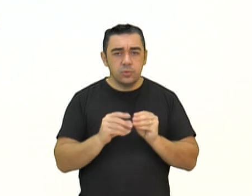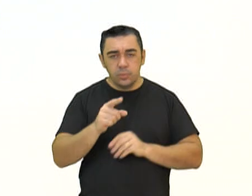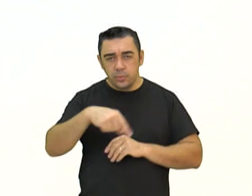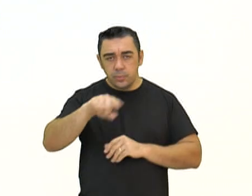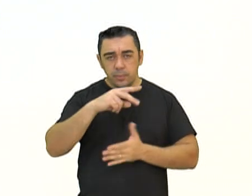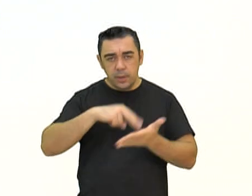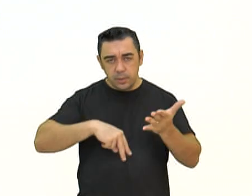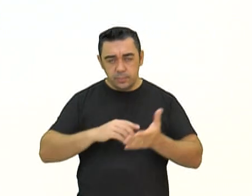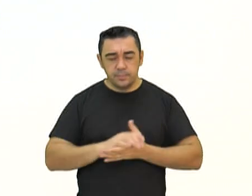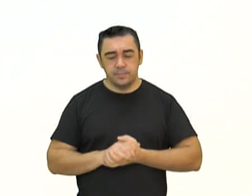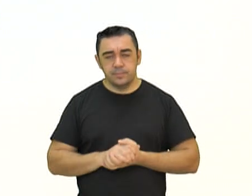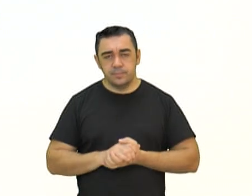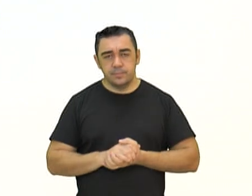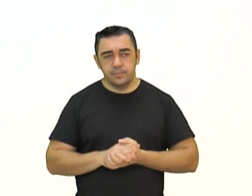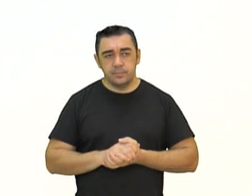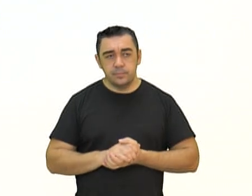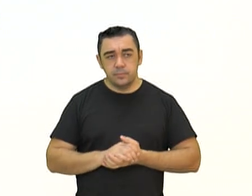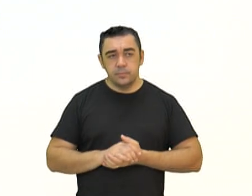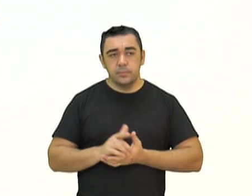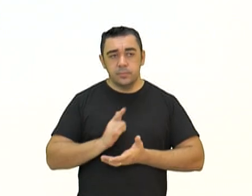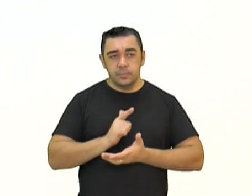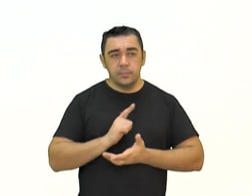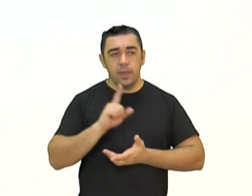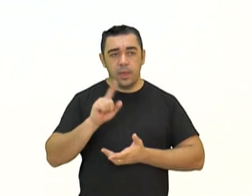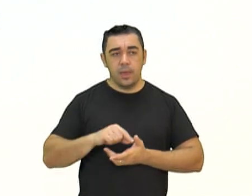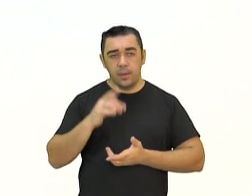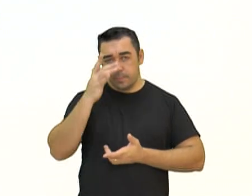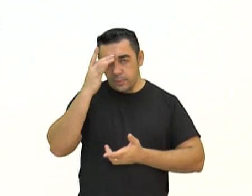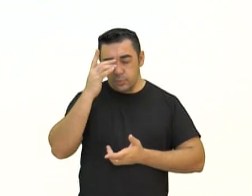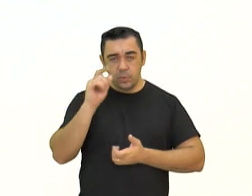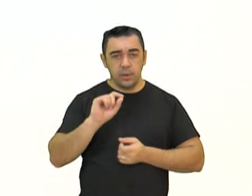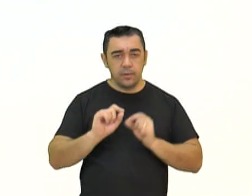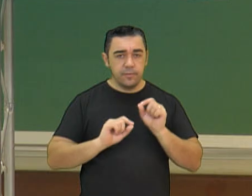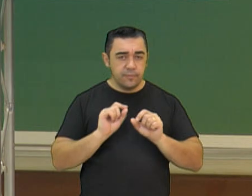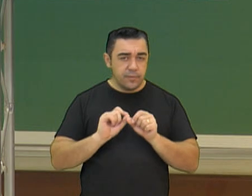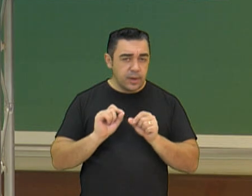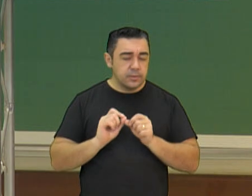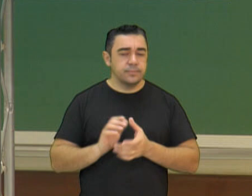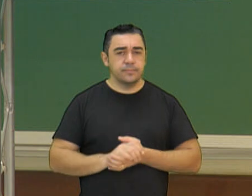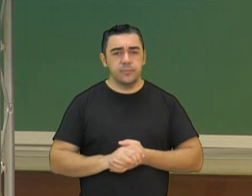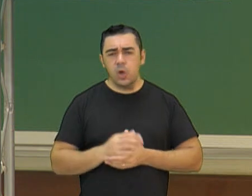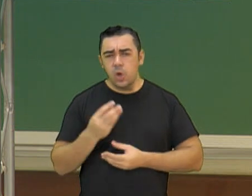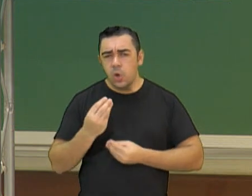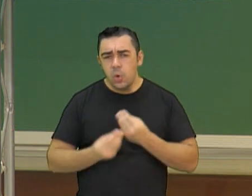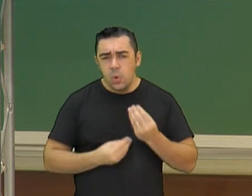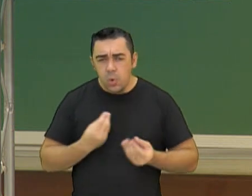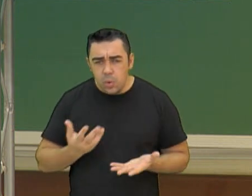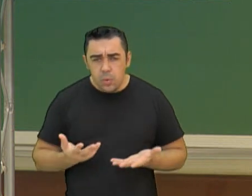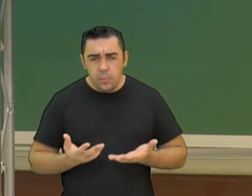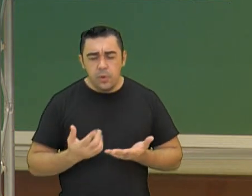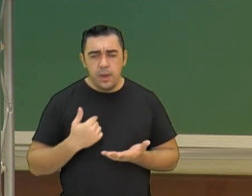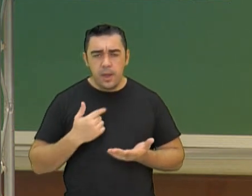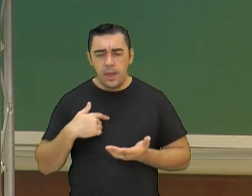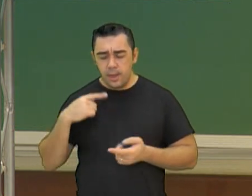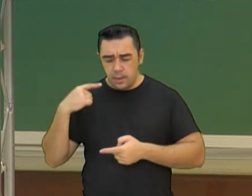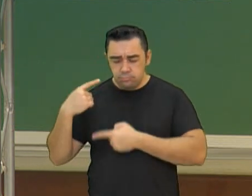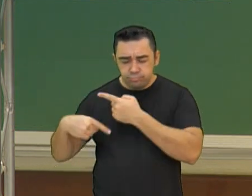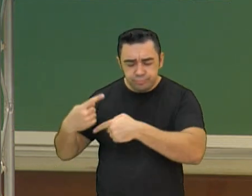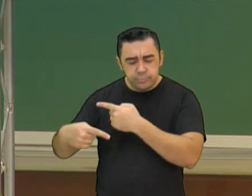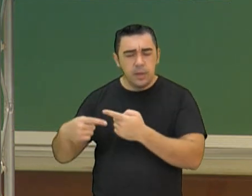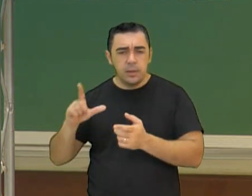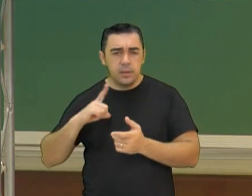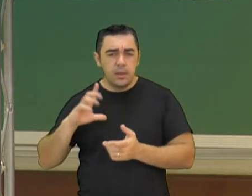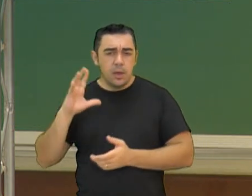leitor, ressaltando a progressão e a articulação delas, né? Então, de que forma que o enredo, que as situações vão